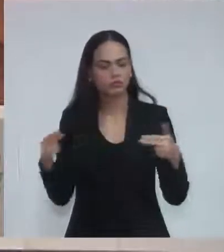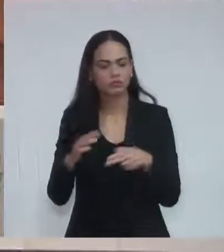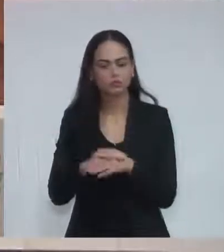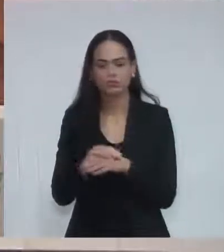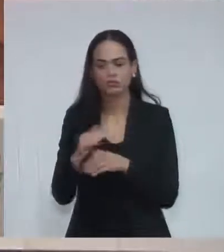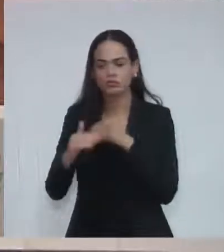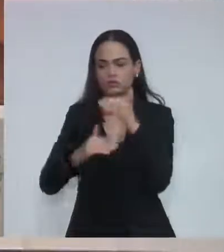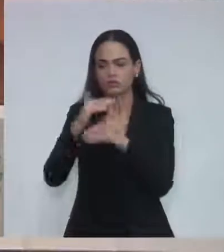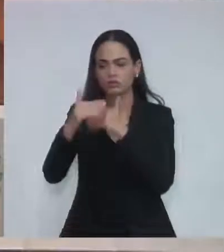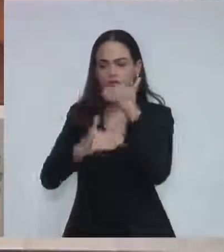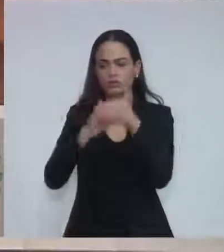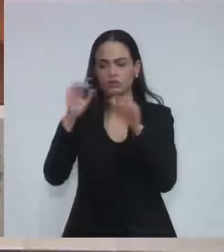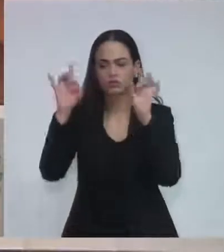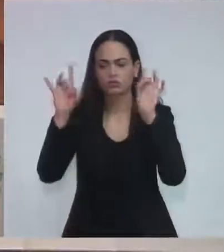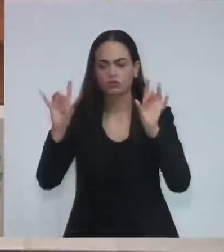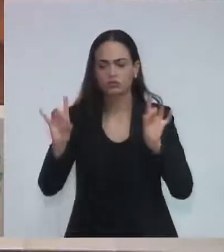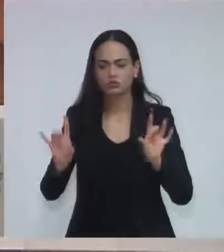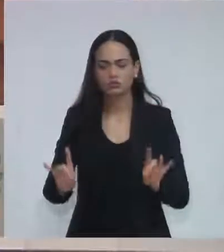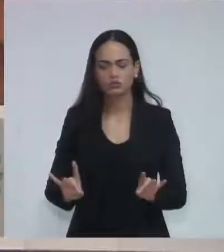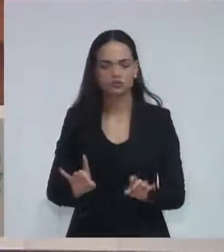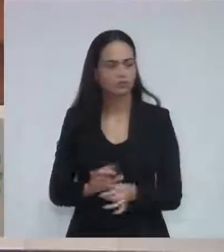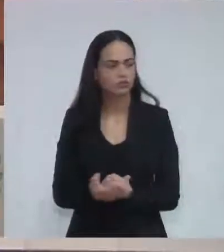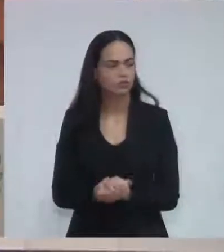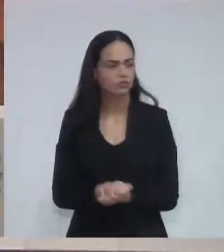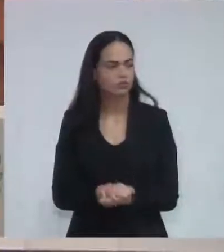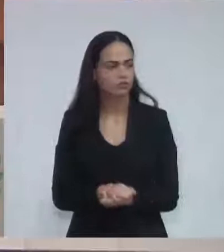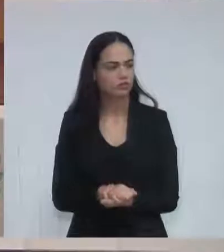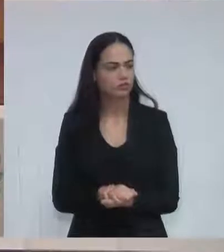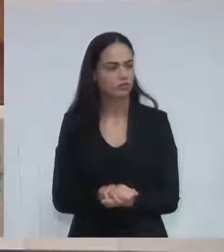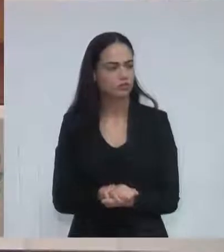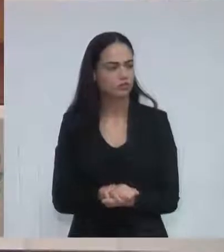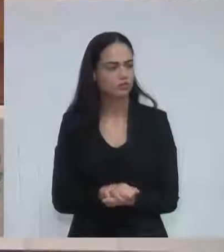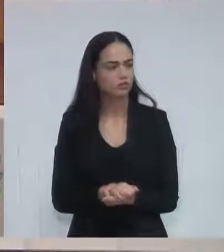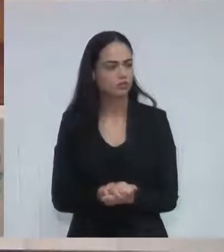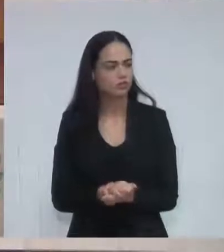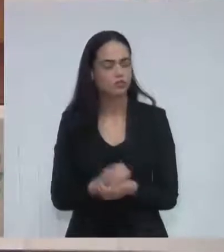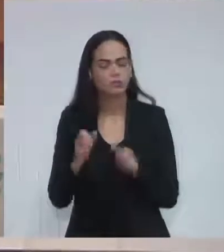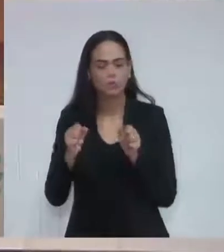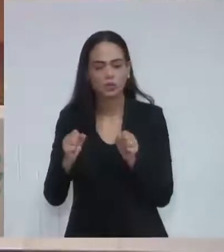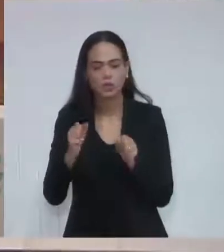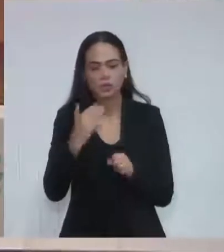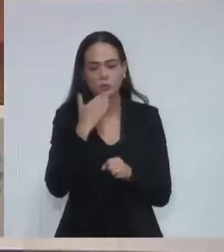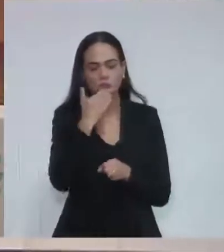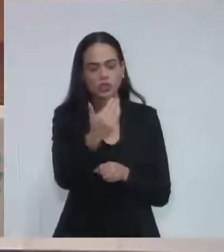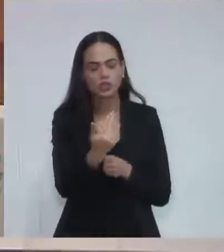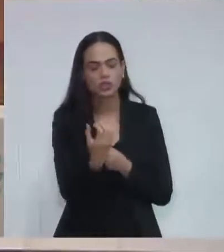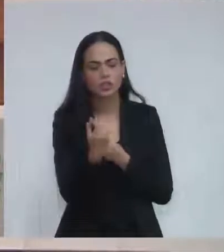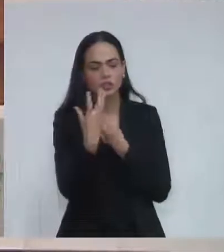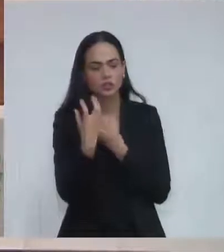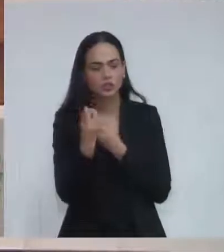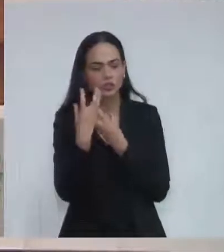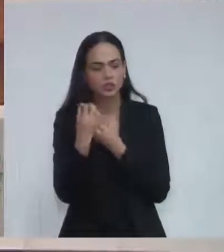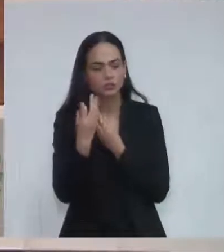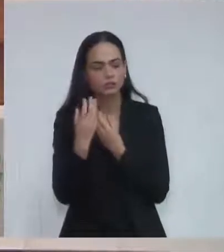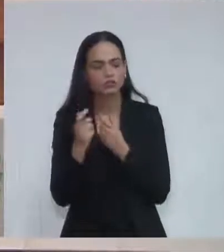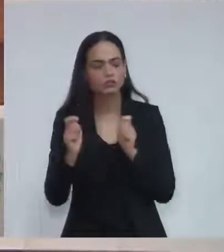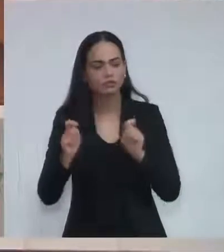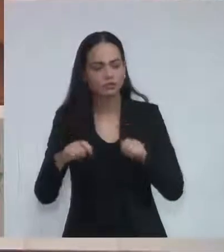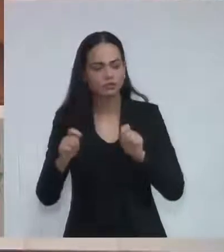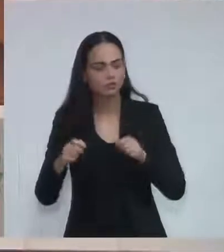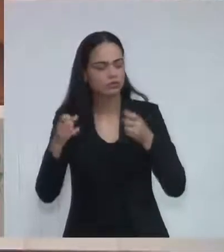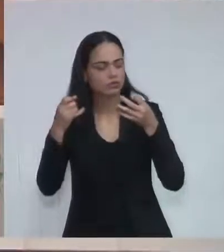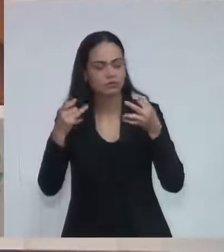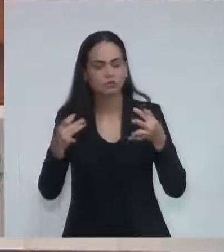desempenho dessa especial prerrogativa de ordem institucional, como o poder de requisição de informações, que legitima a solicitação de